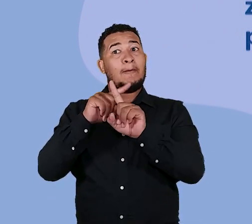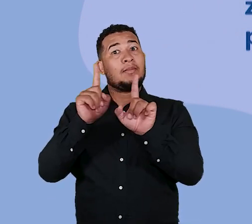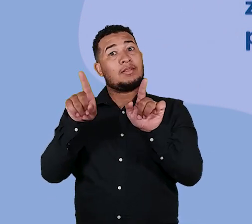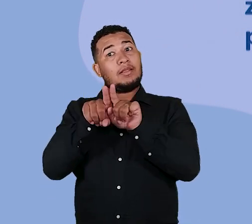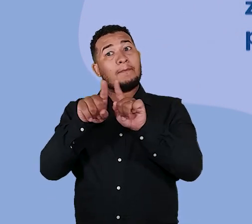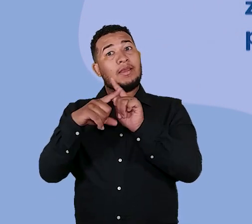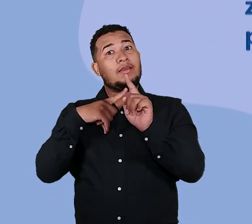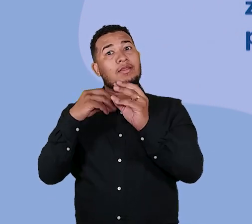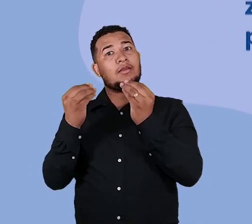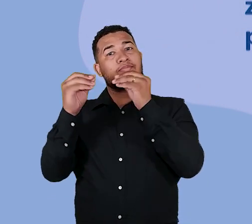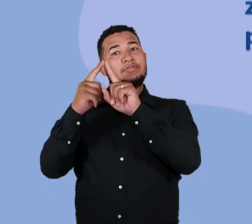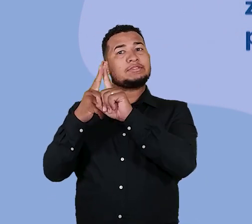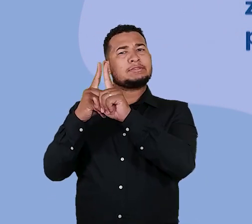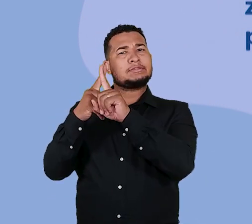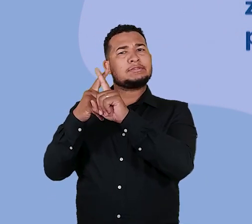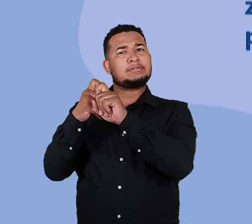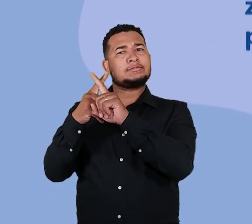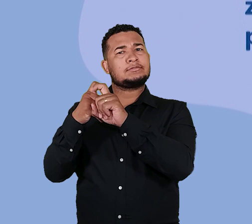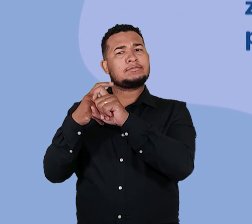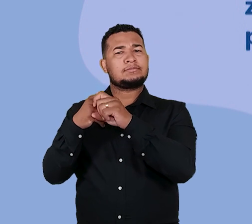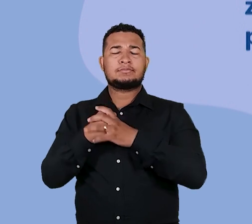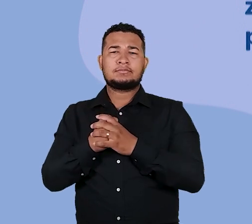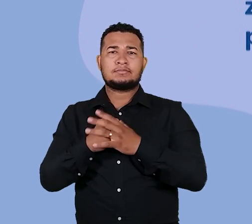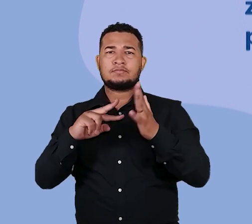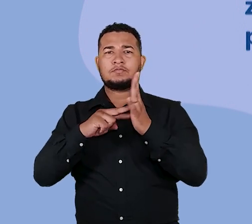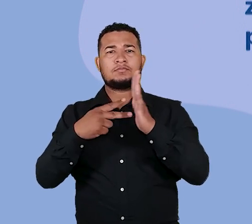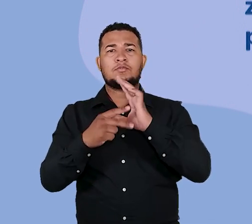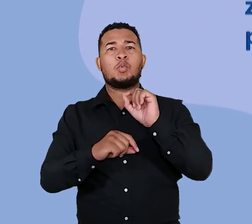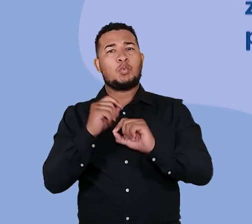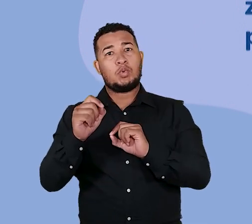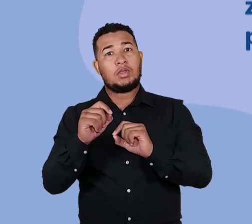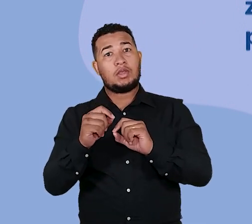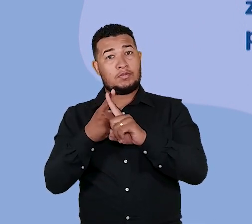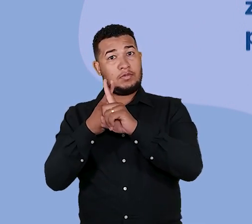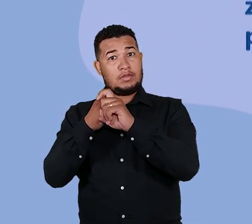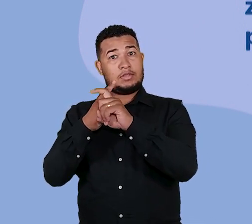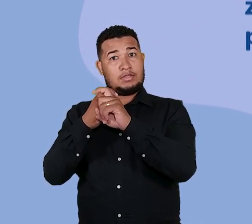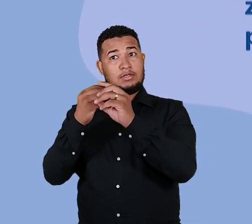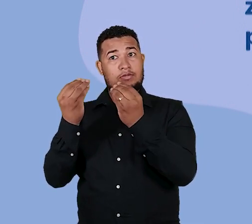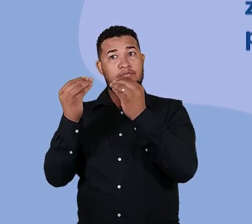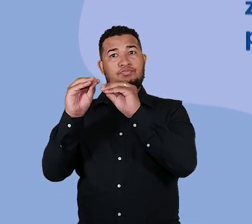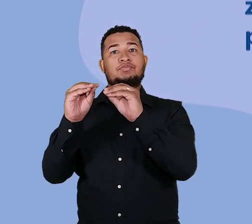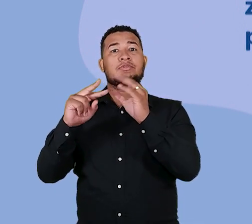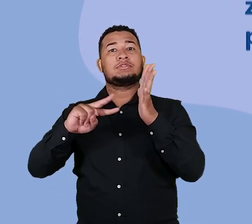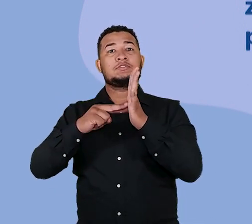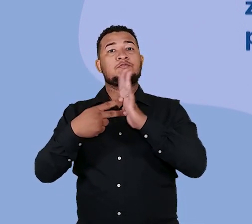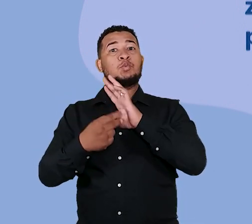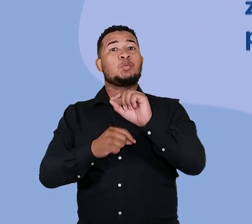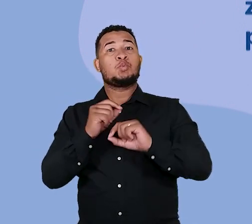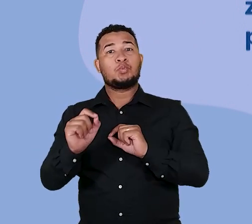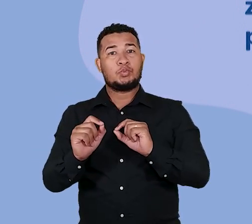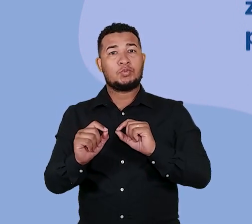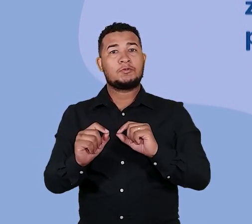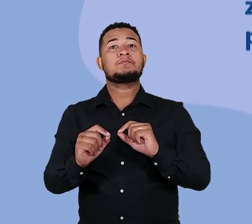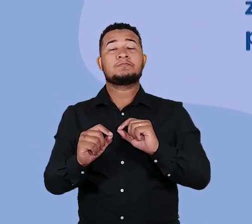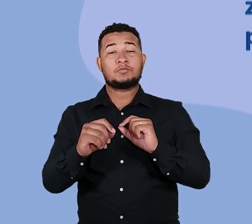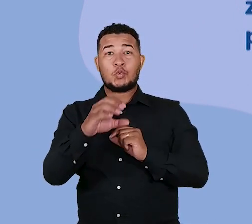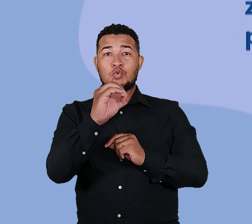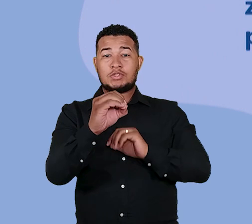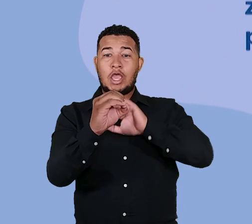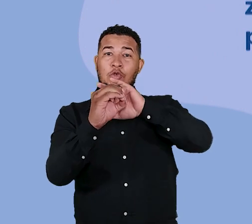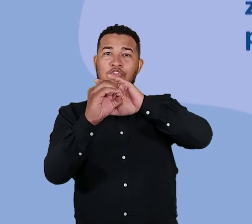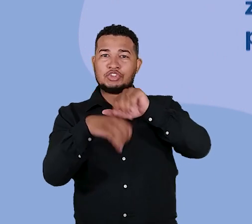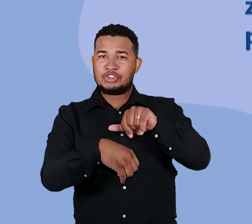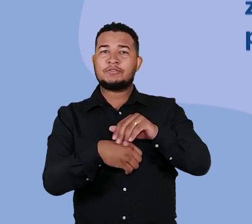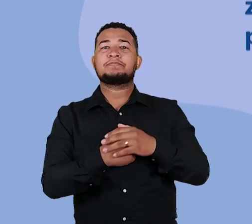esse asterisco aí em cima, ó. O que isso aí quer dizer, hein? Bom, o asterisco sobrescrito, com o sinal de mais, vai indicar o quê, hein? Que o